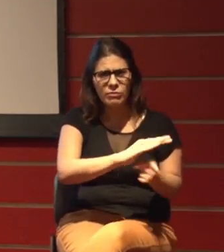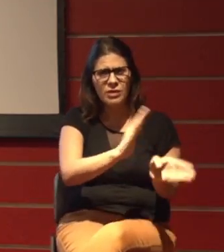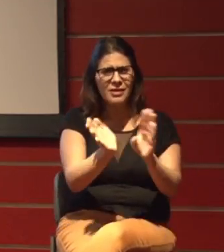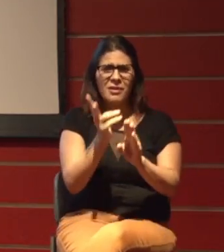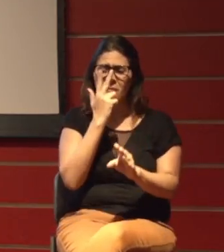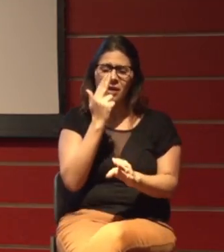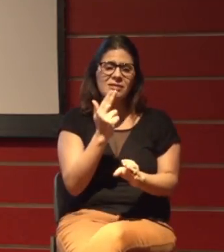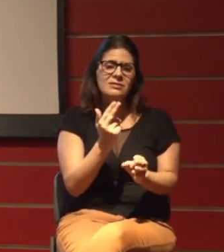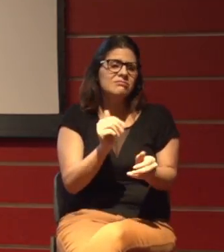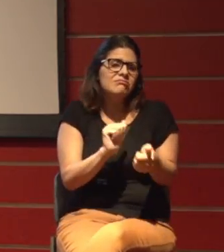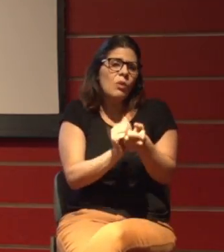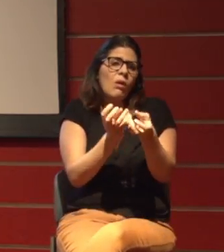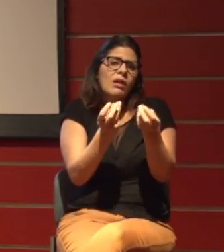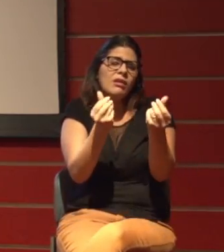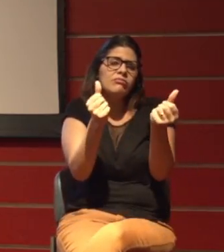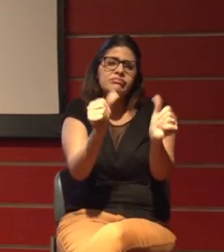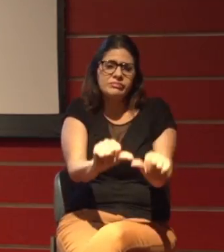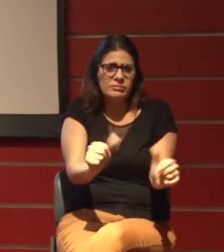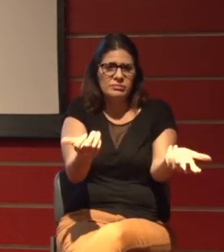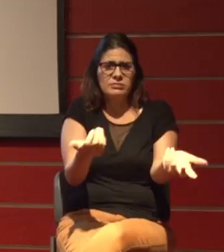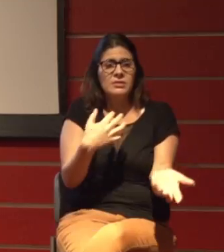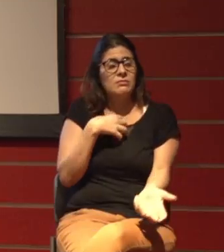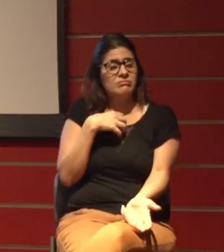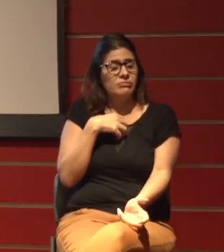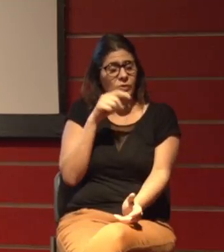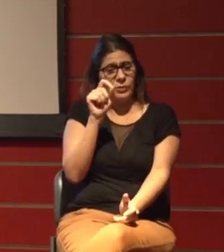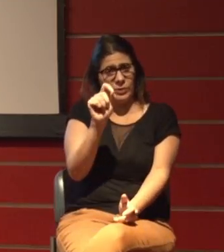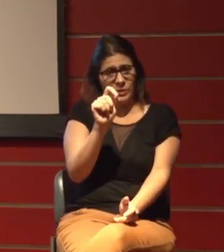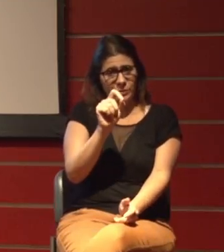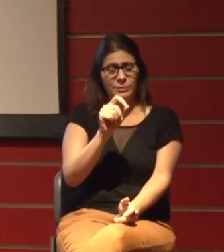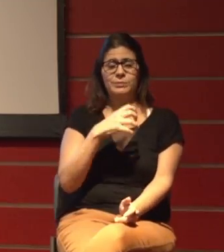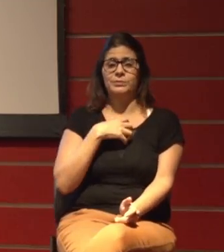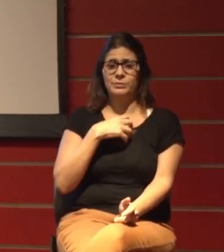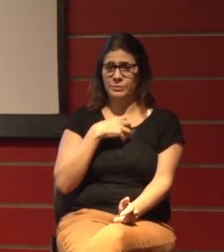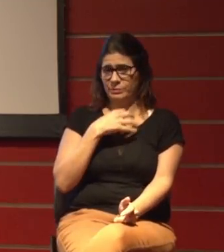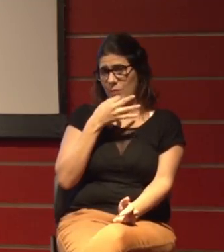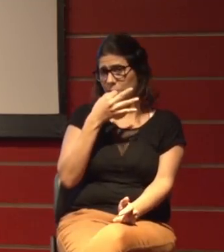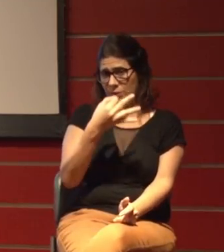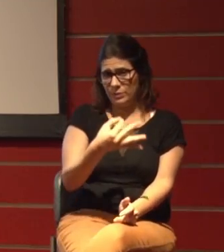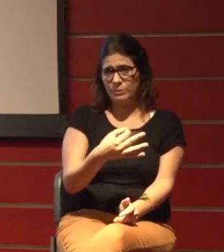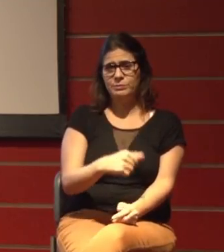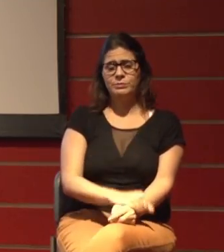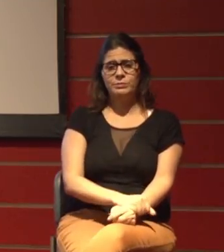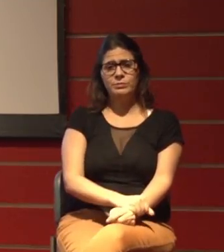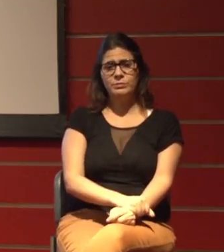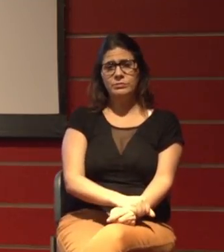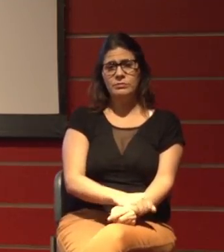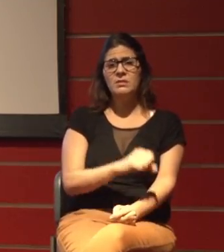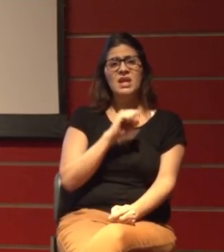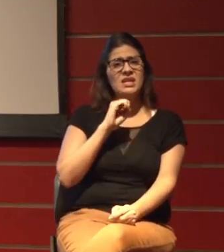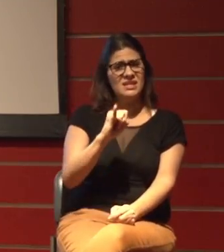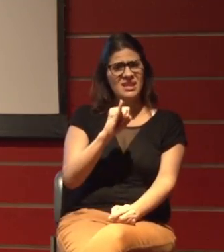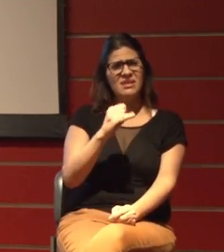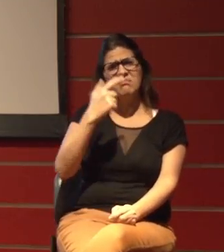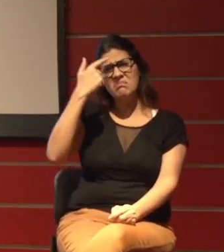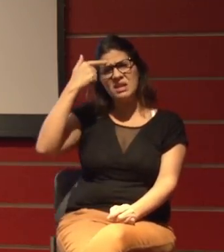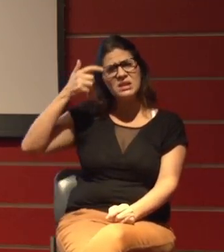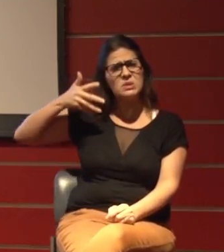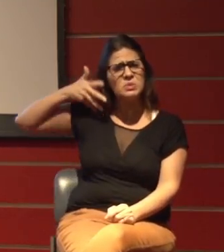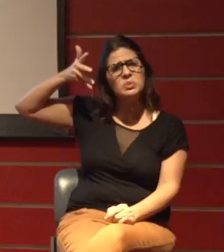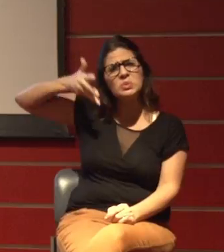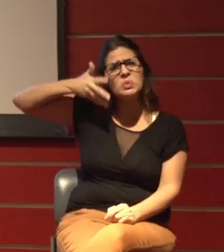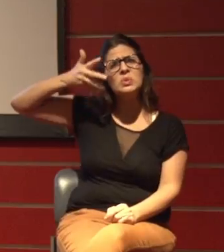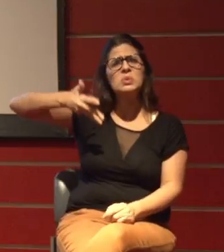e aí o que chega para mim o que fica para mim é o seguinte se já que existe esse monopólio do discurso por conta